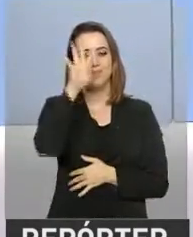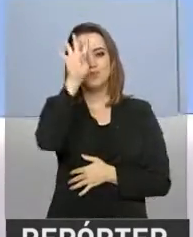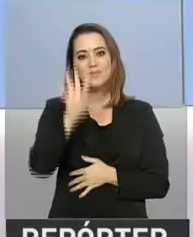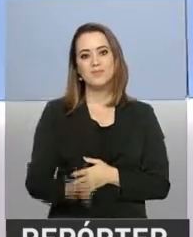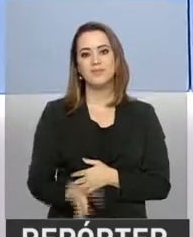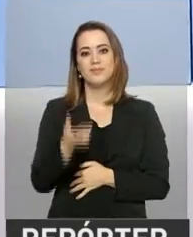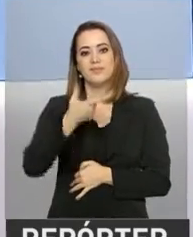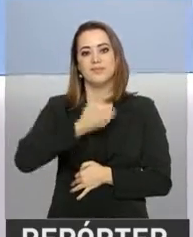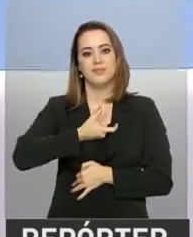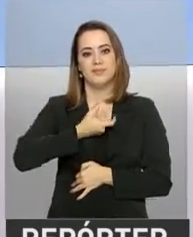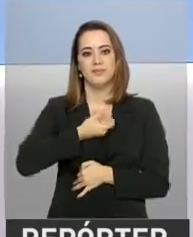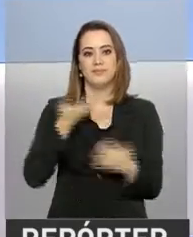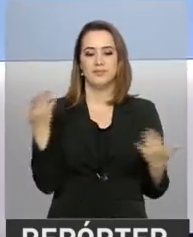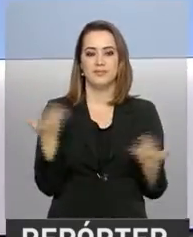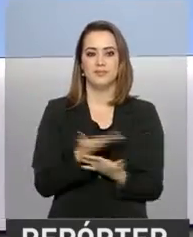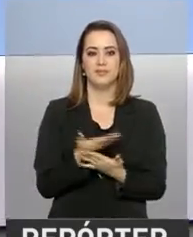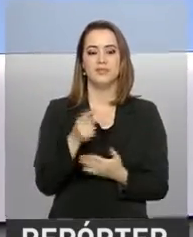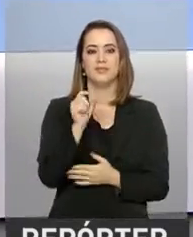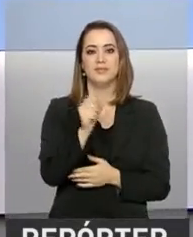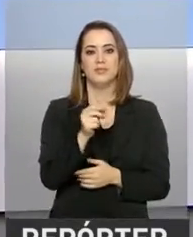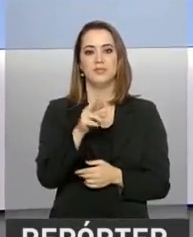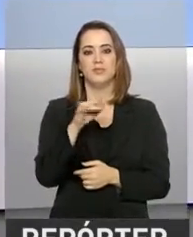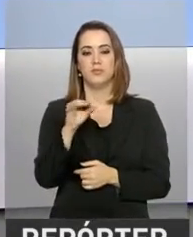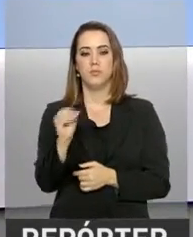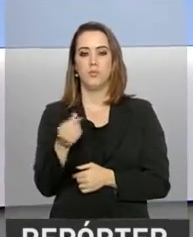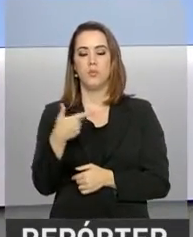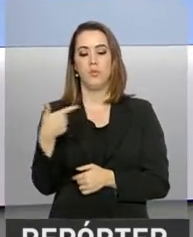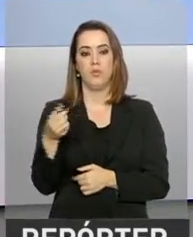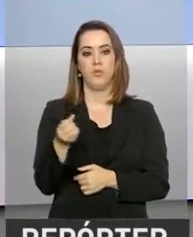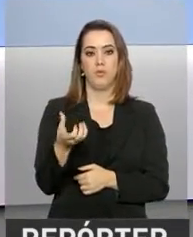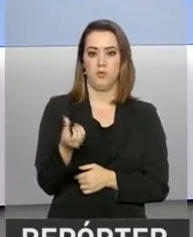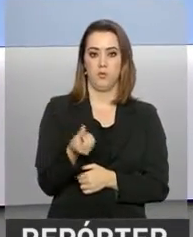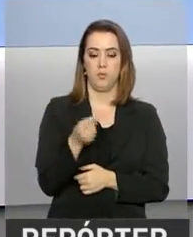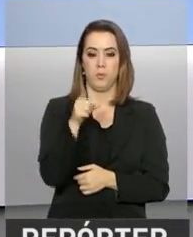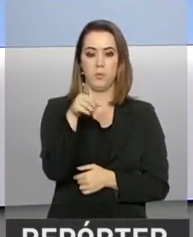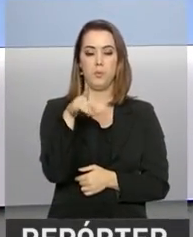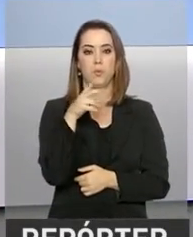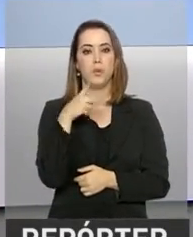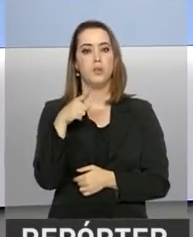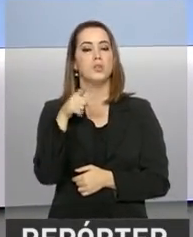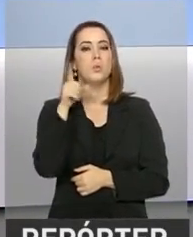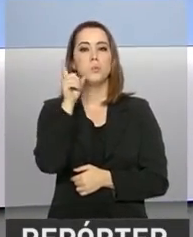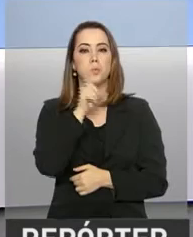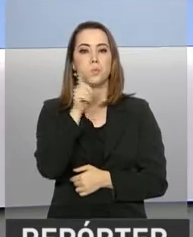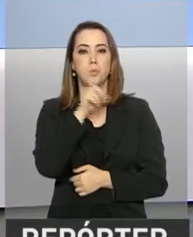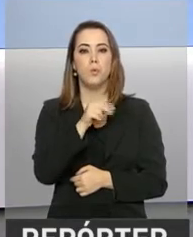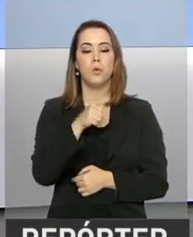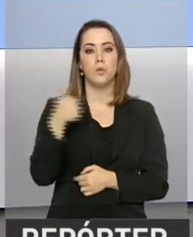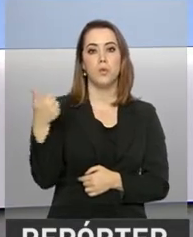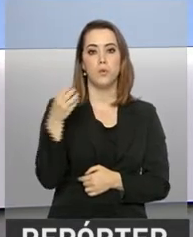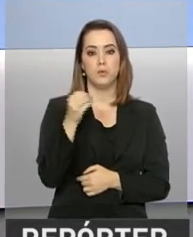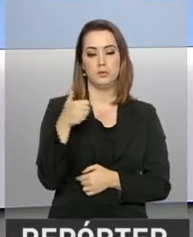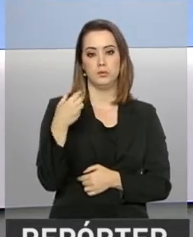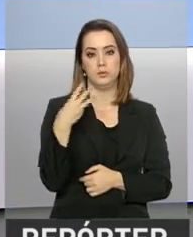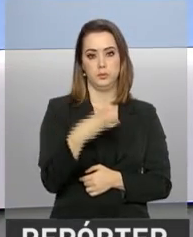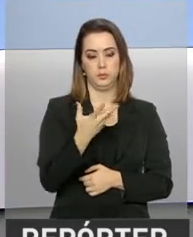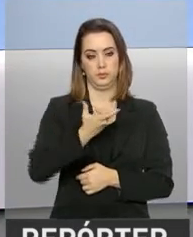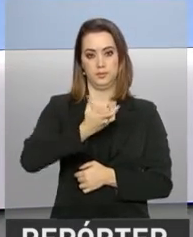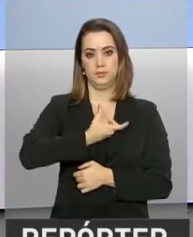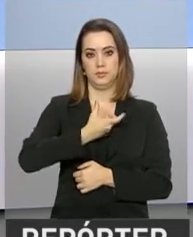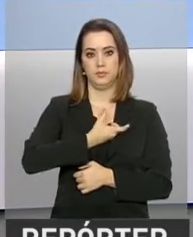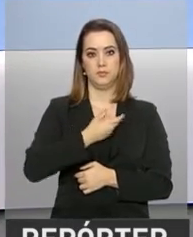dessa sexta-feira dos Jogos Olímpicos Rio 2016. Vamos lá, aqui no telão, Estados Unidos lideram com 103 medalhas no